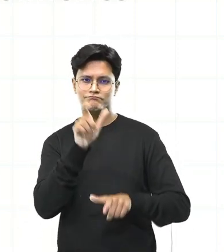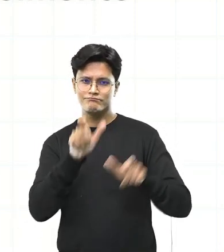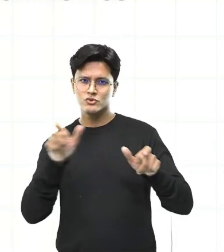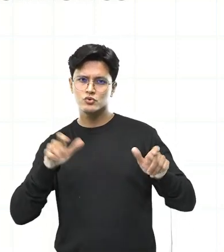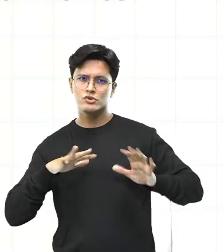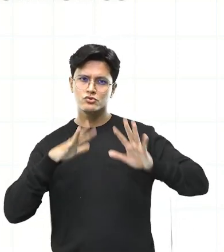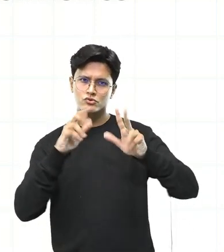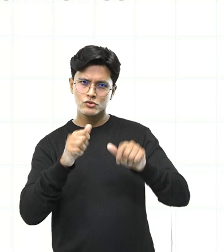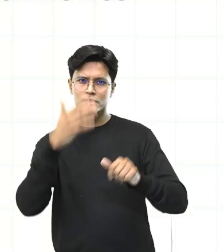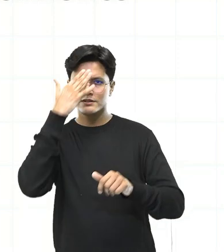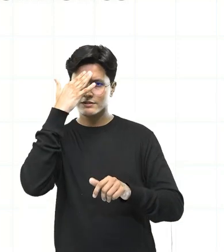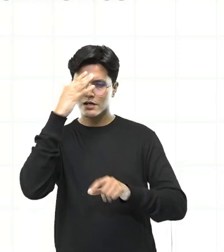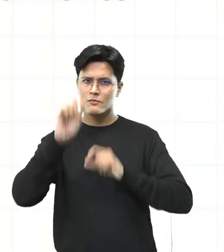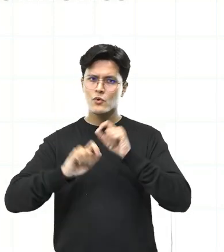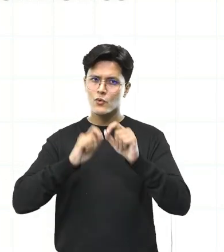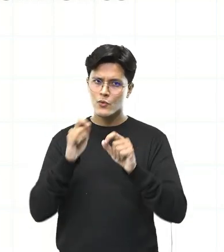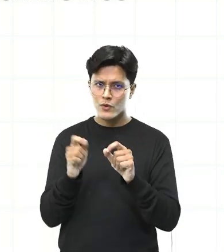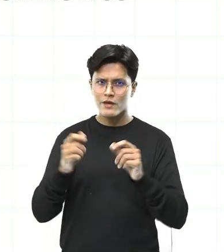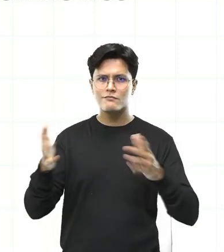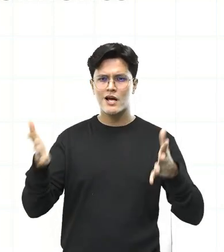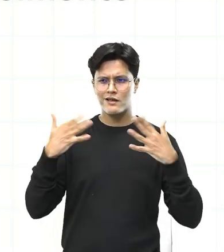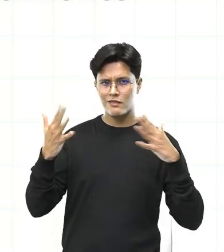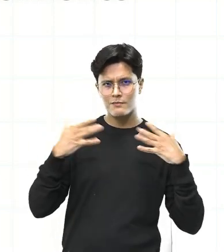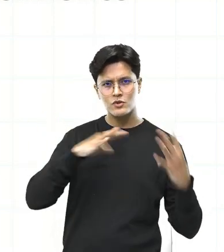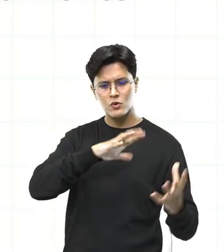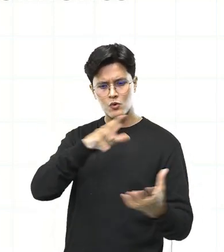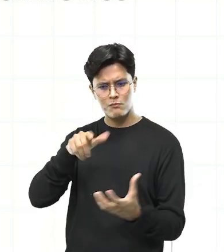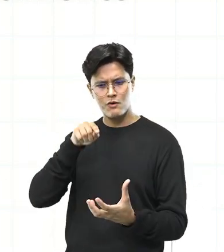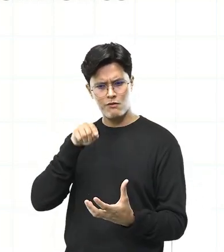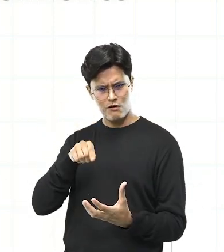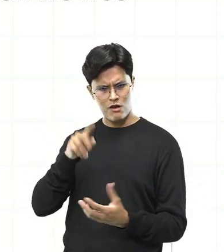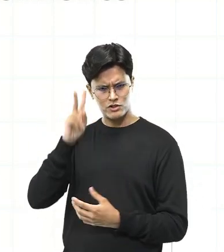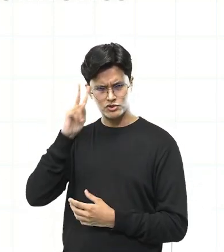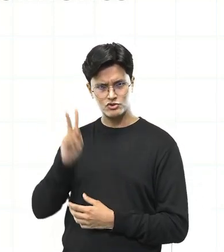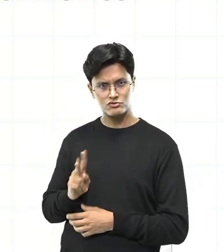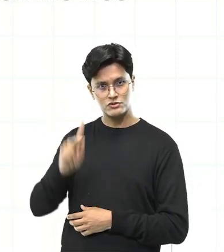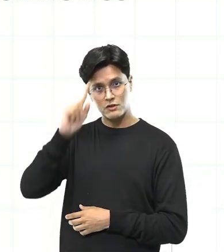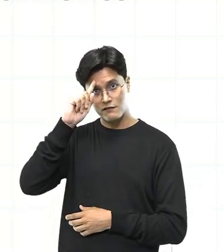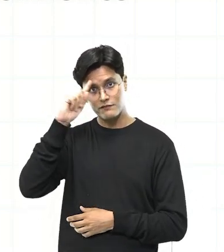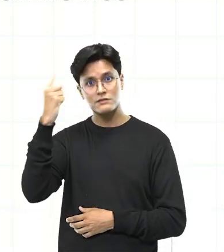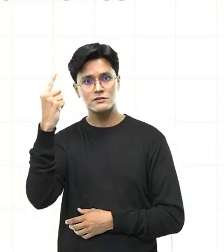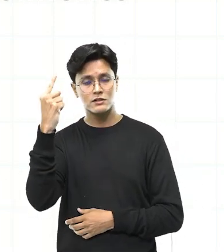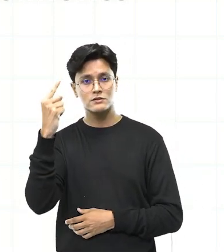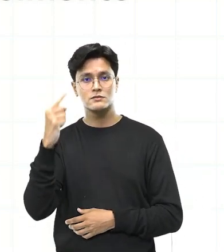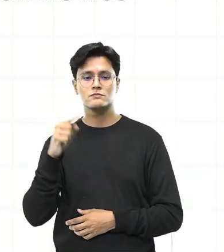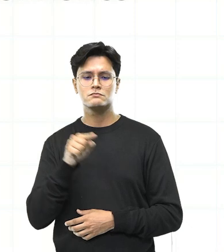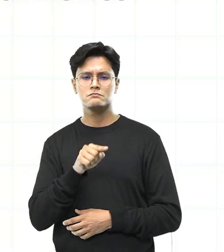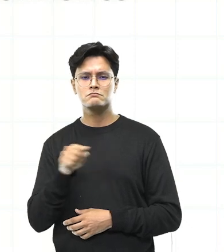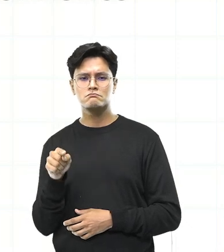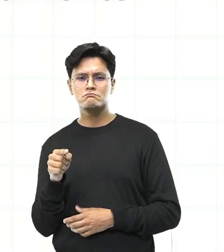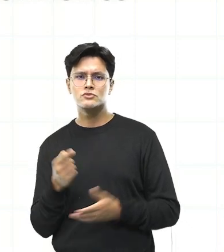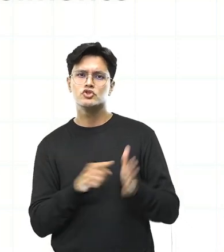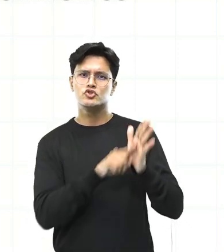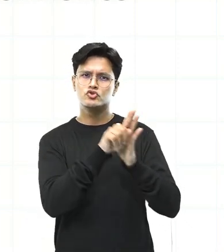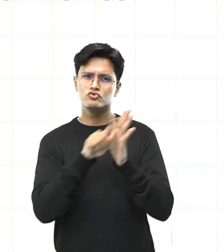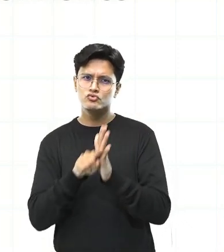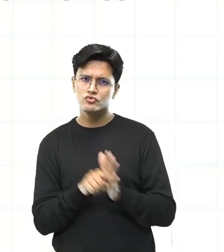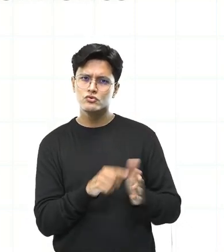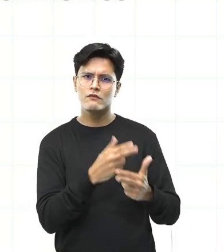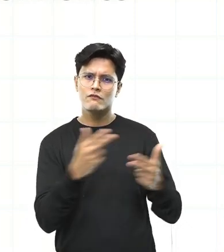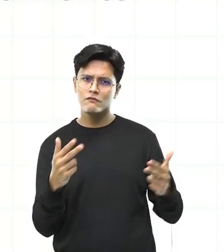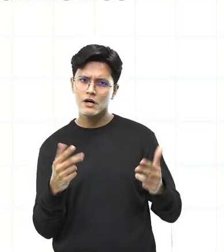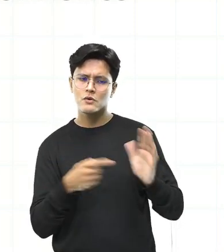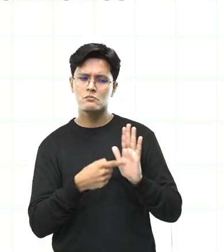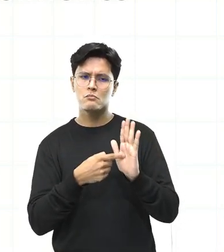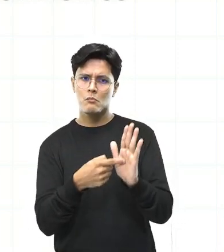essa história de aquecimento global é inventada. Opa! Vários estudos demonstram o contrário,